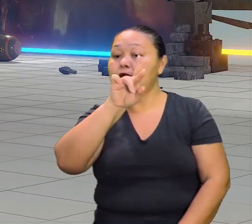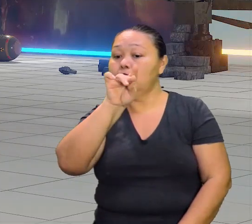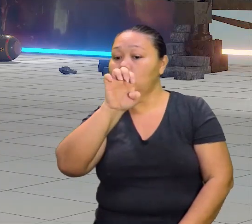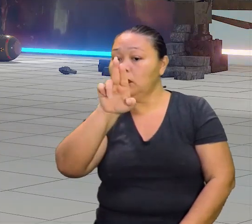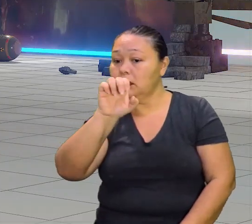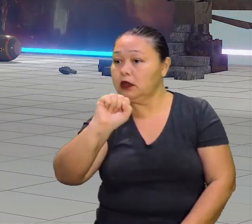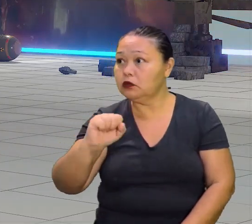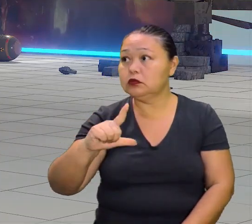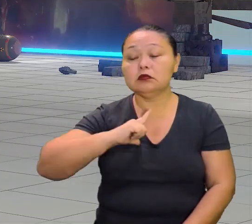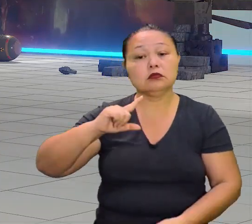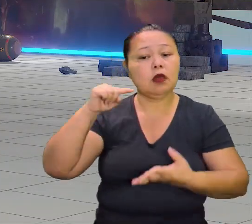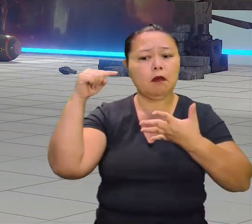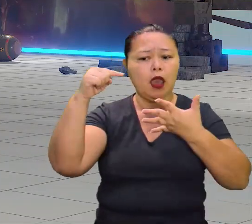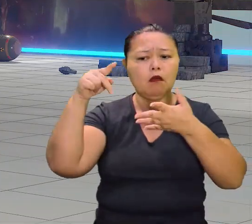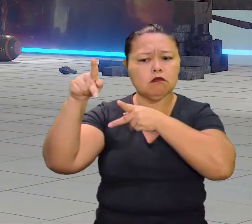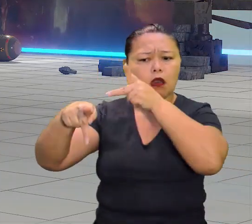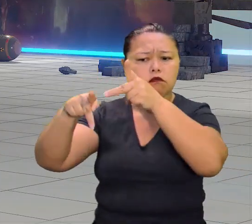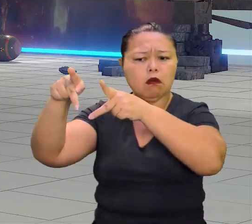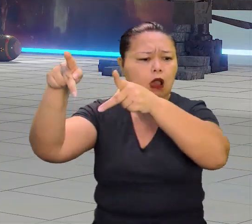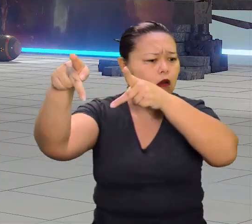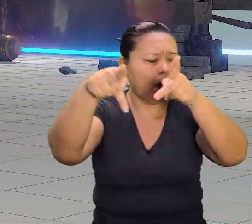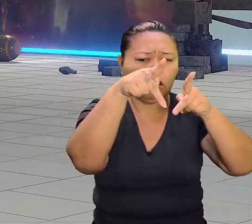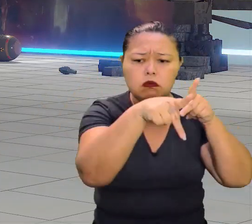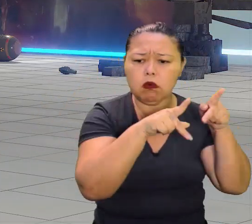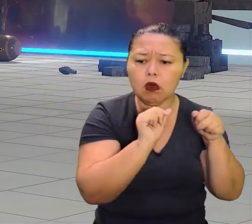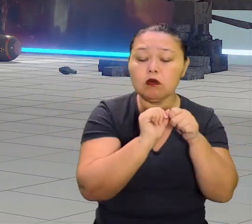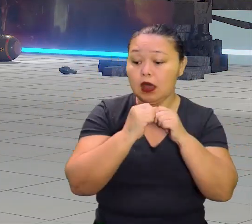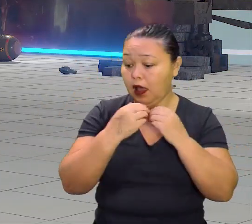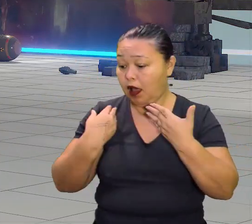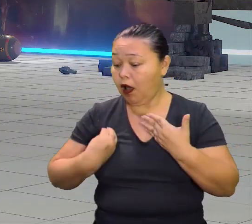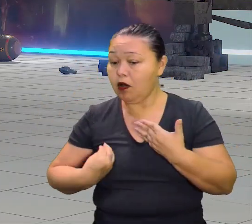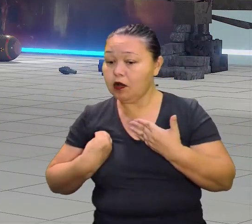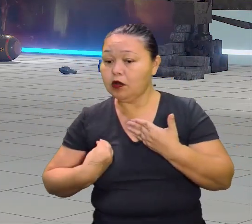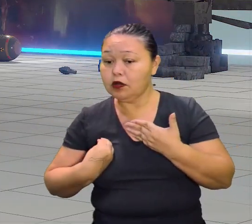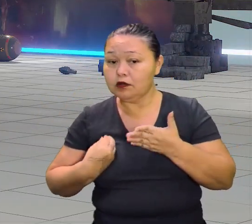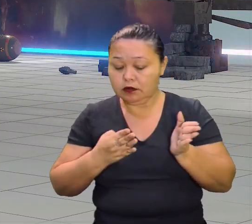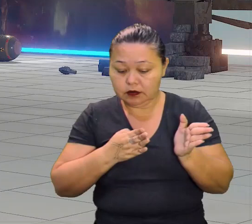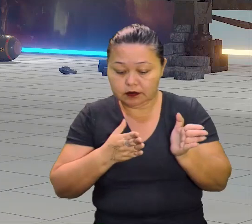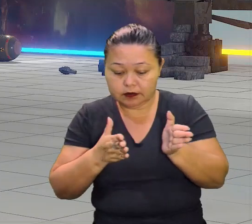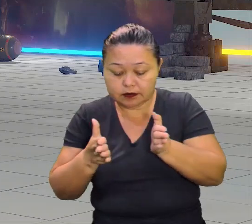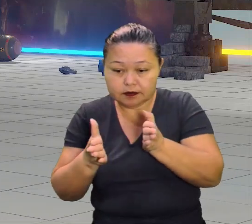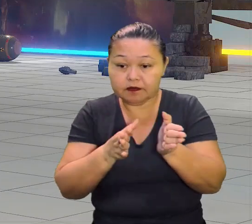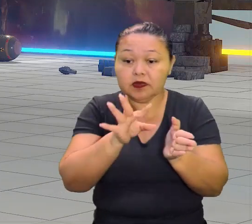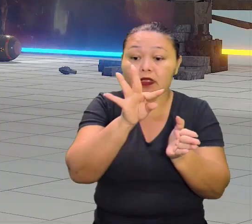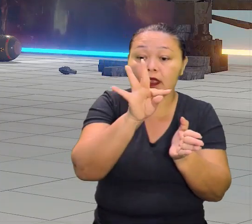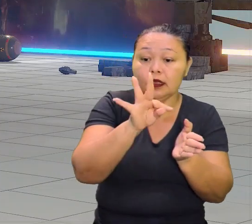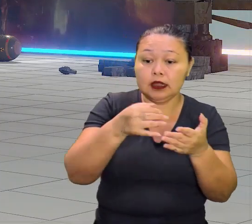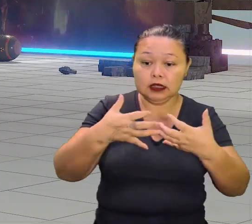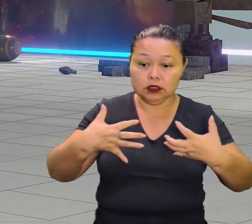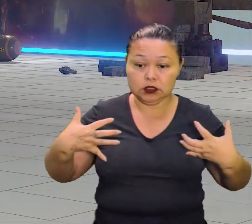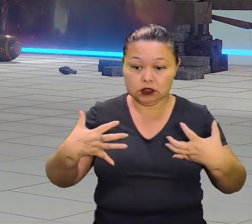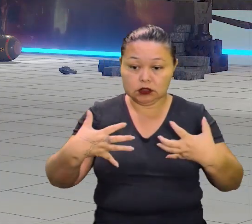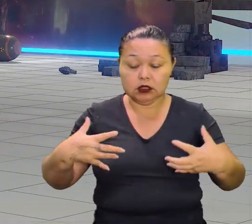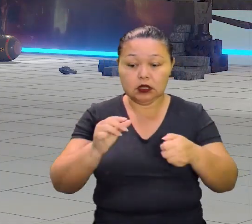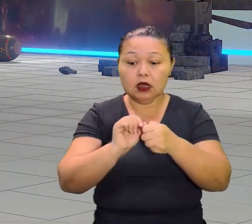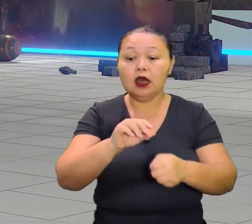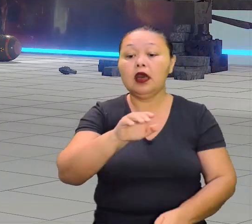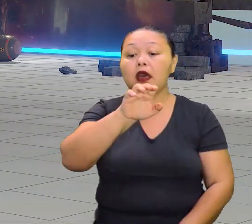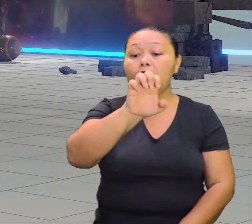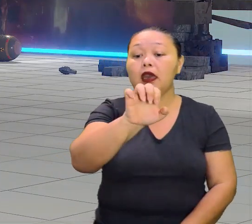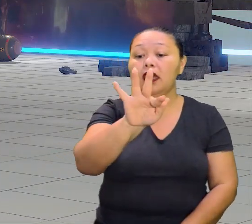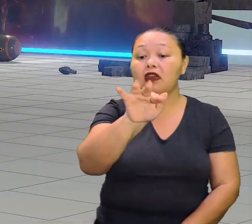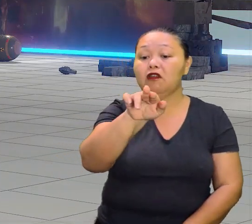caldeus, várias civilizações viviam entre os rios Tigre e